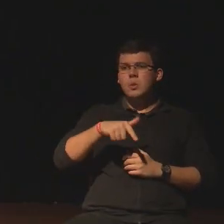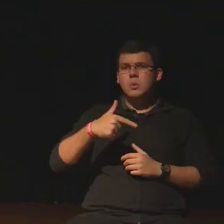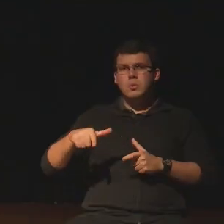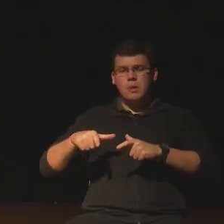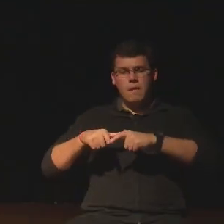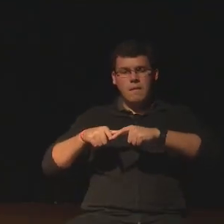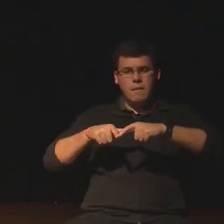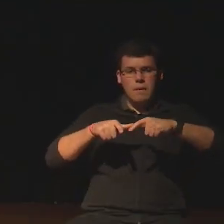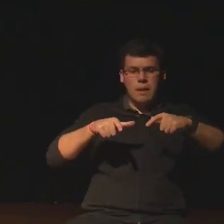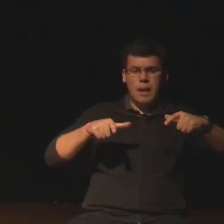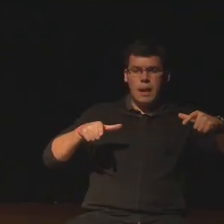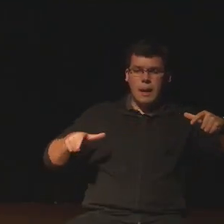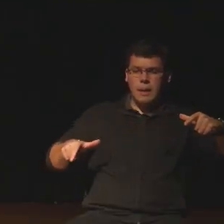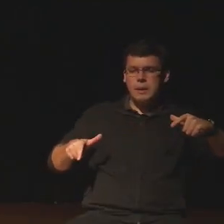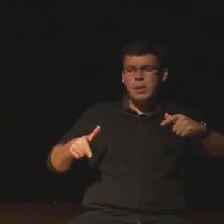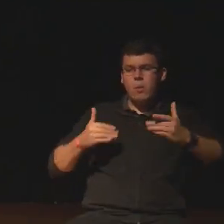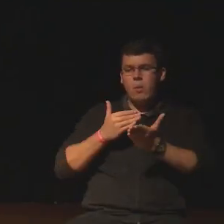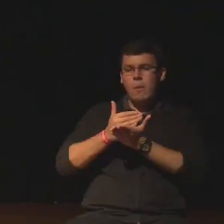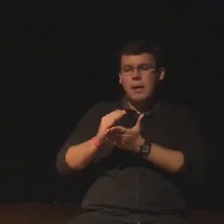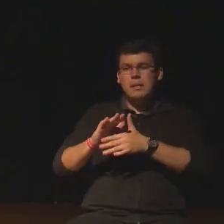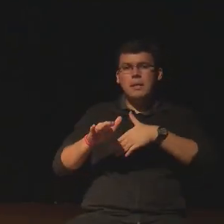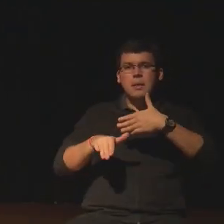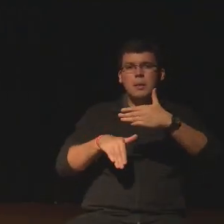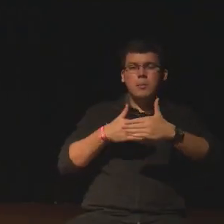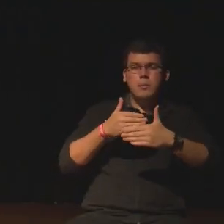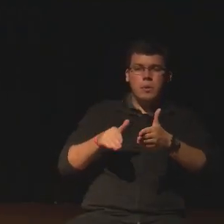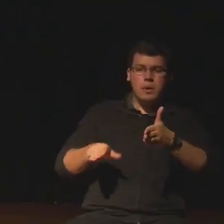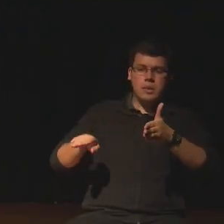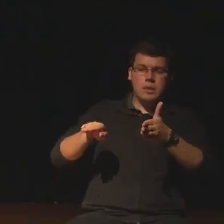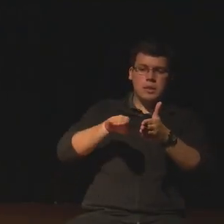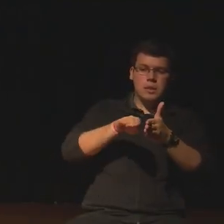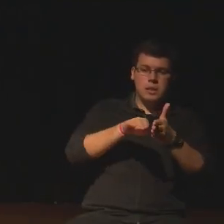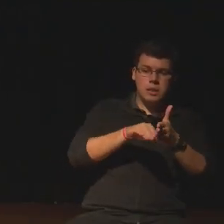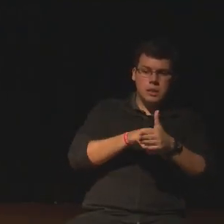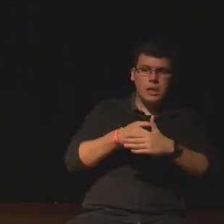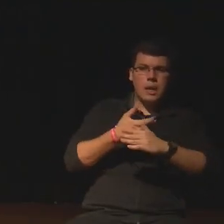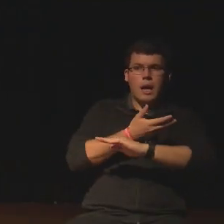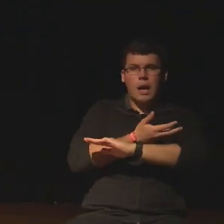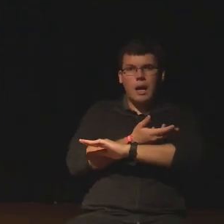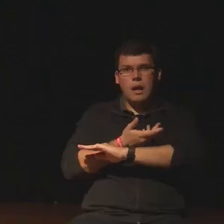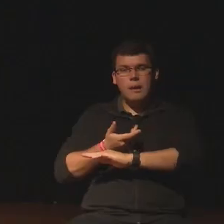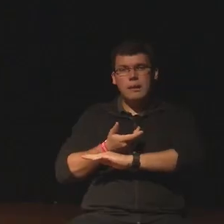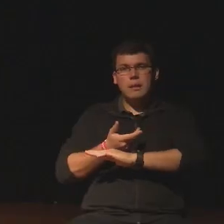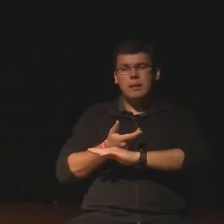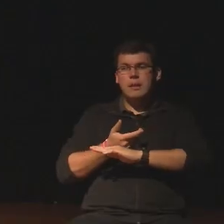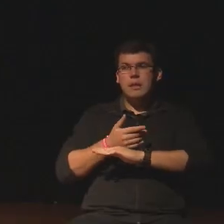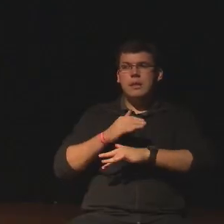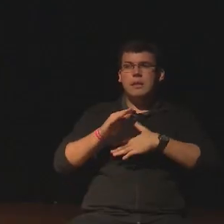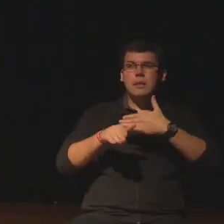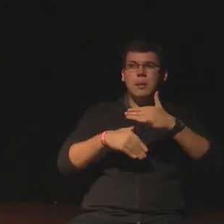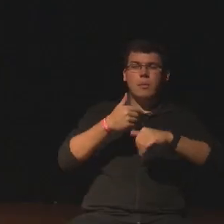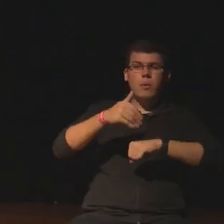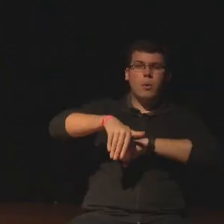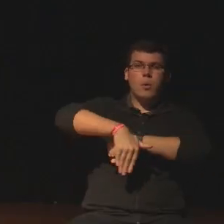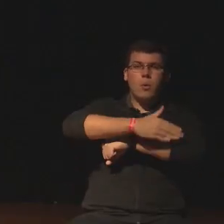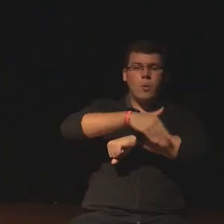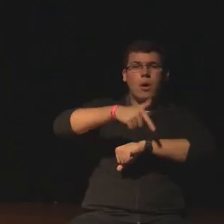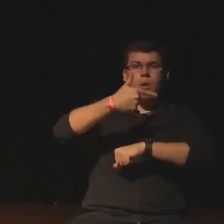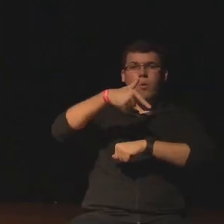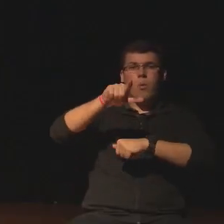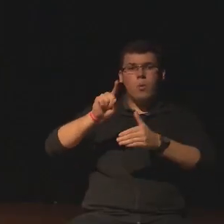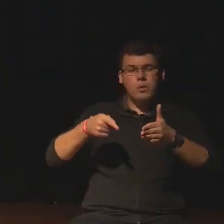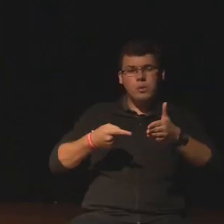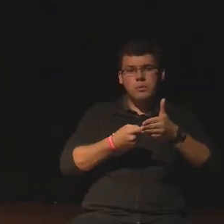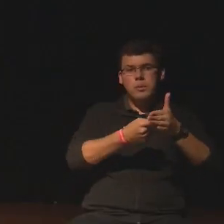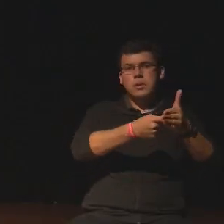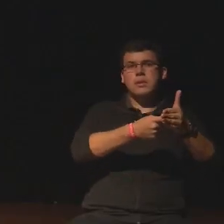baixo, chegando na praça e depois atravessa mais uma rua para essa rua que vai ser pedestrianizada.